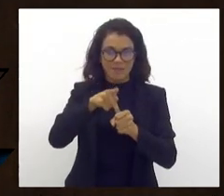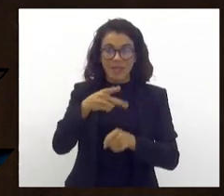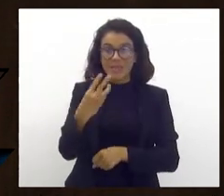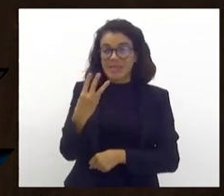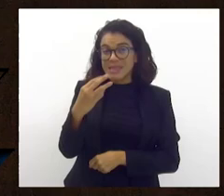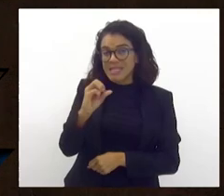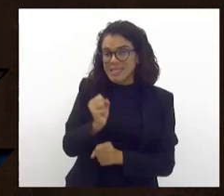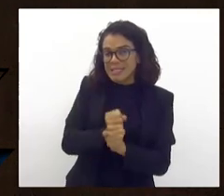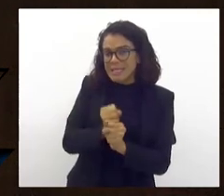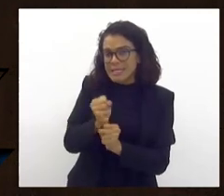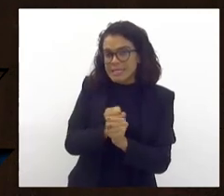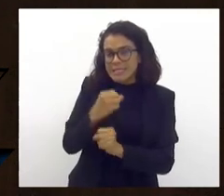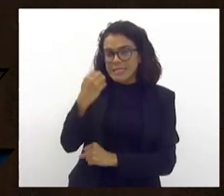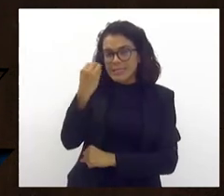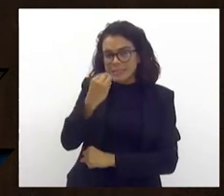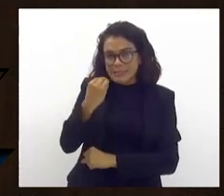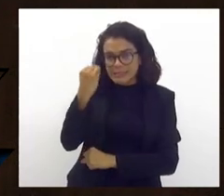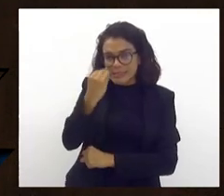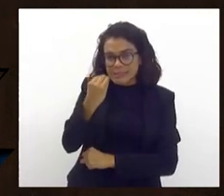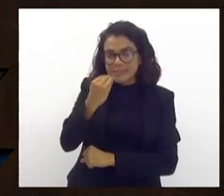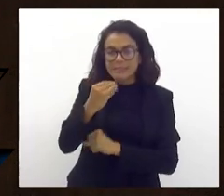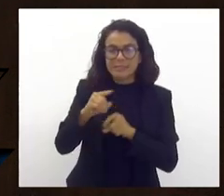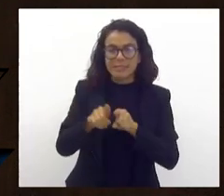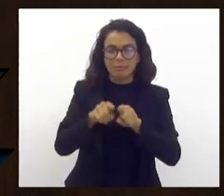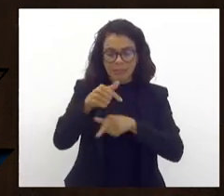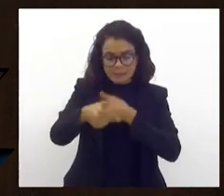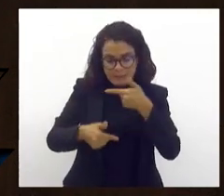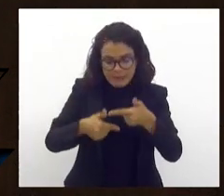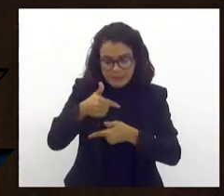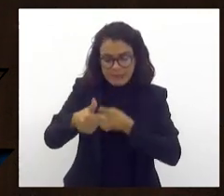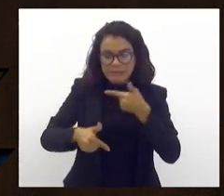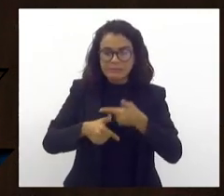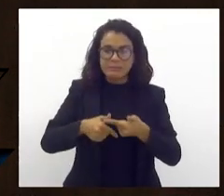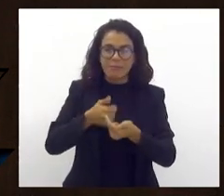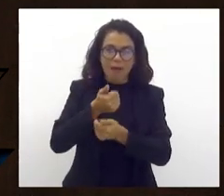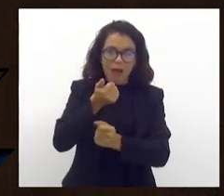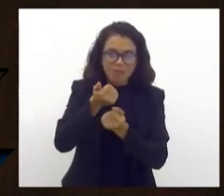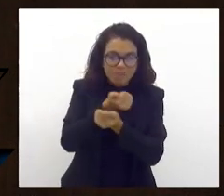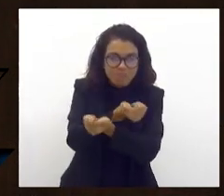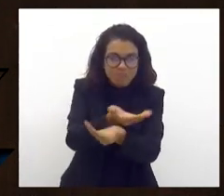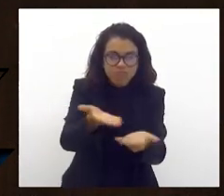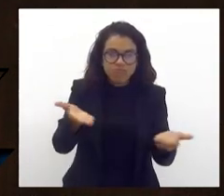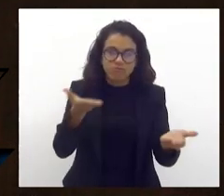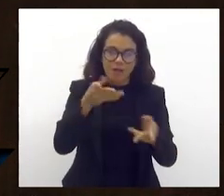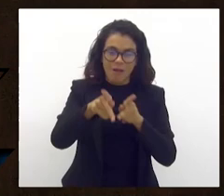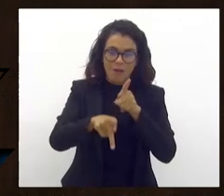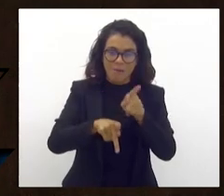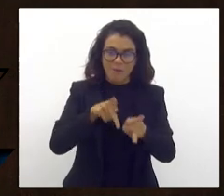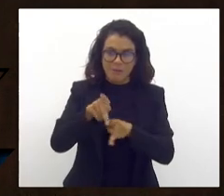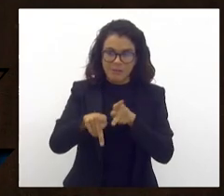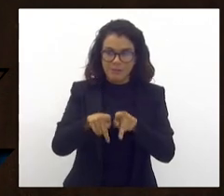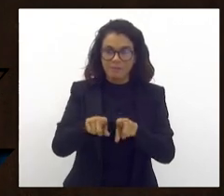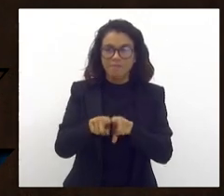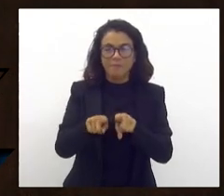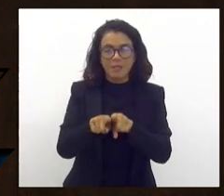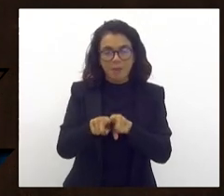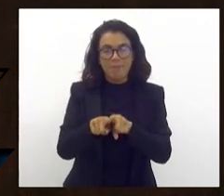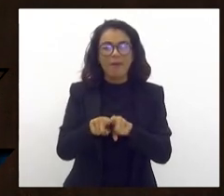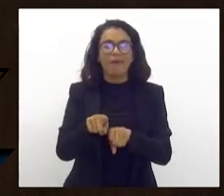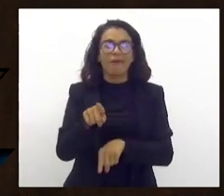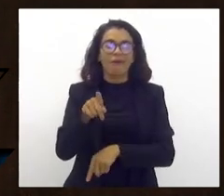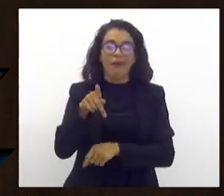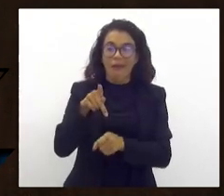de experiência, de serviços prestados à nação e ao povo. Dizer que a Petrobras